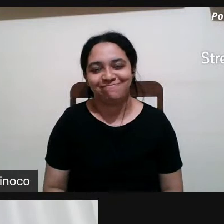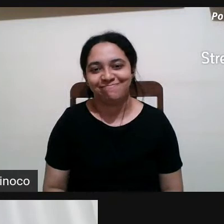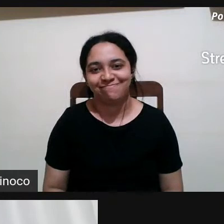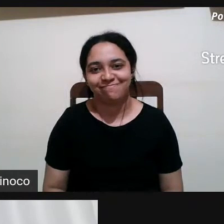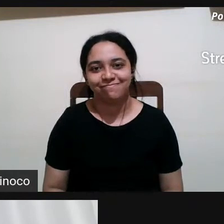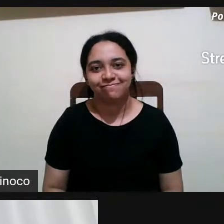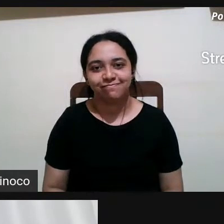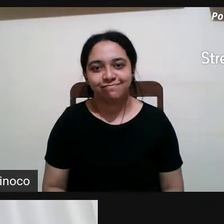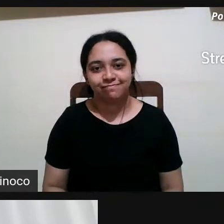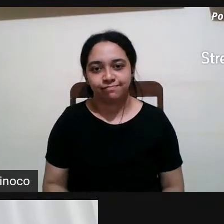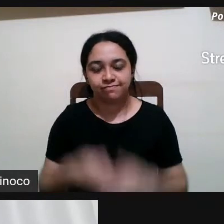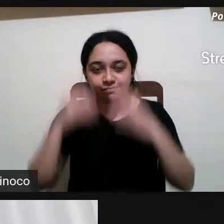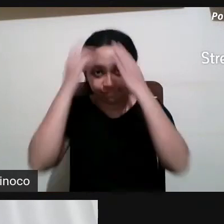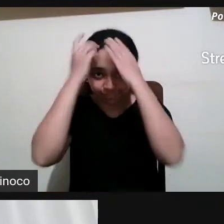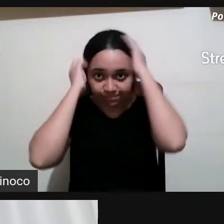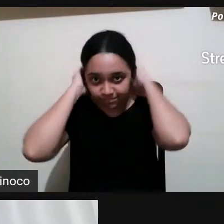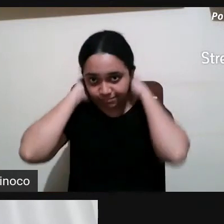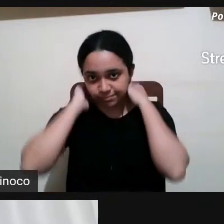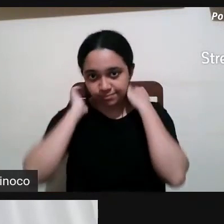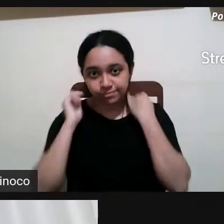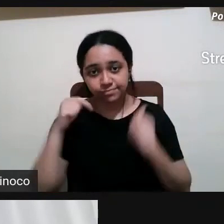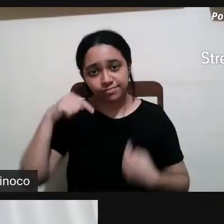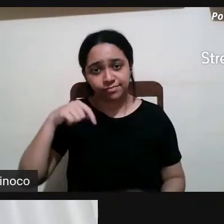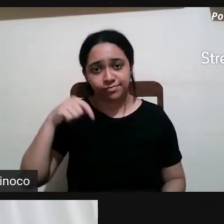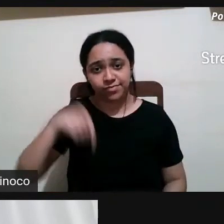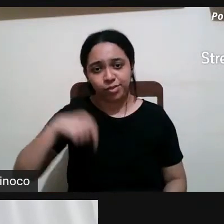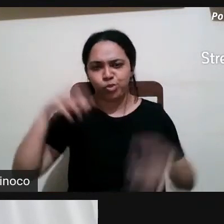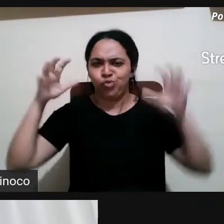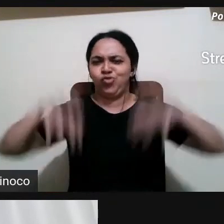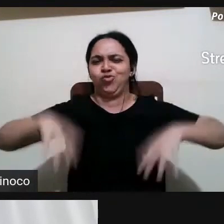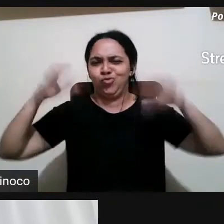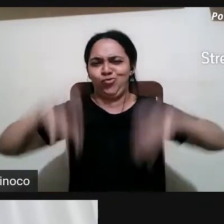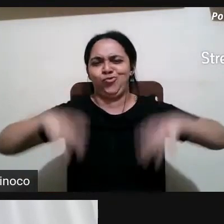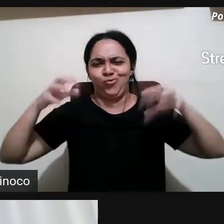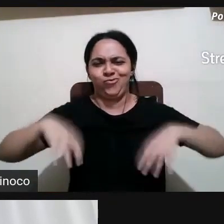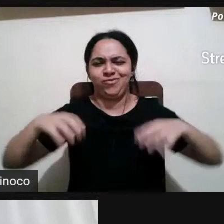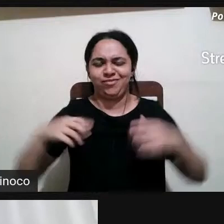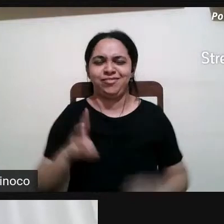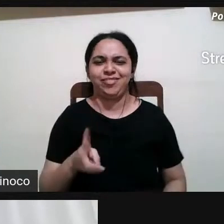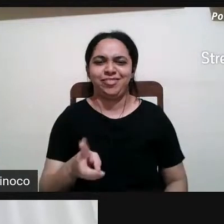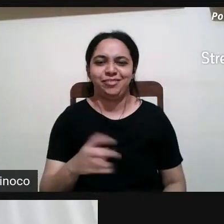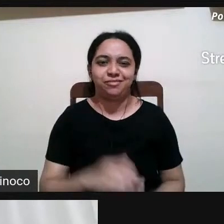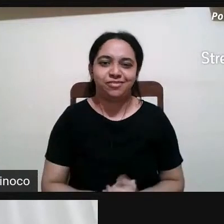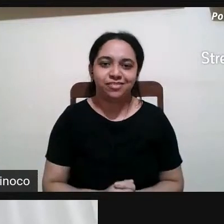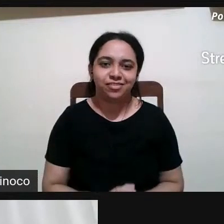né? Hã? Aqui chove o tempo todo. Se eu período chuvoso, aqui